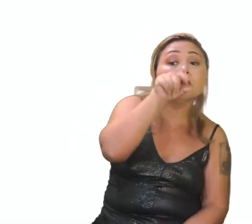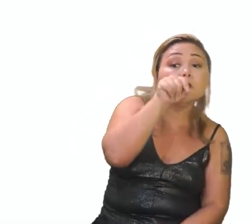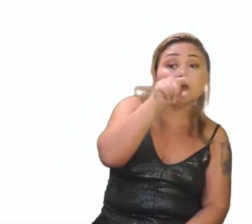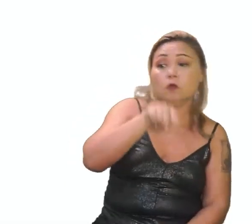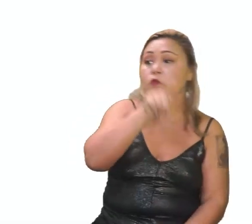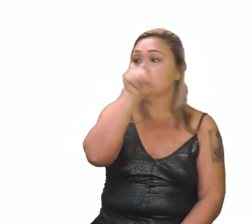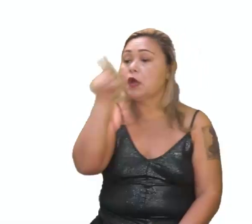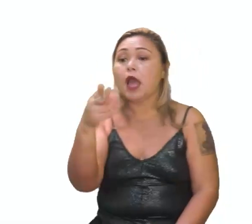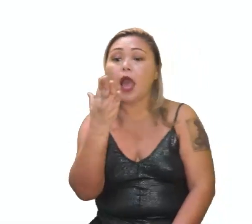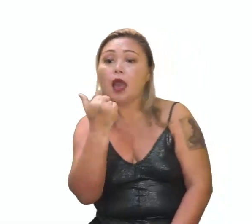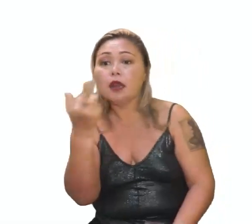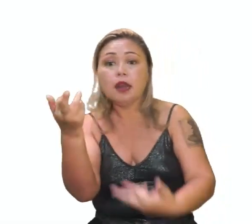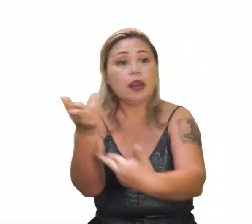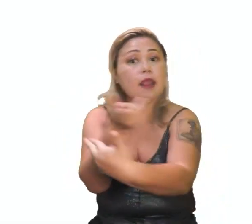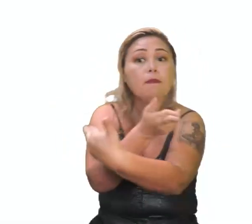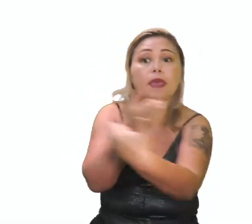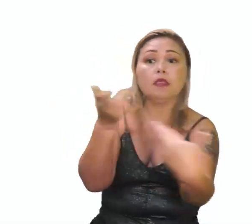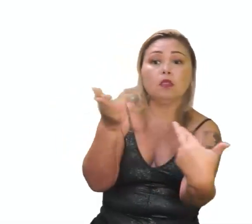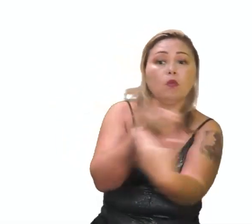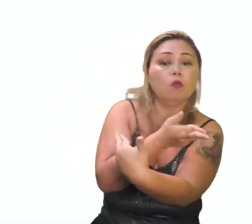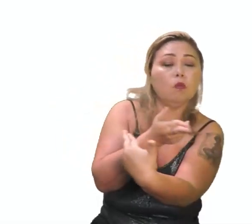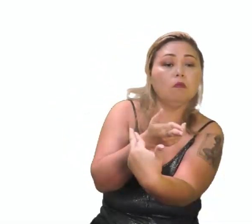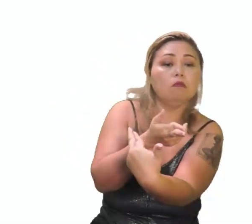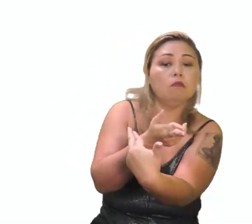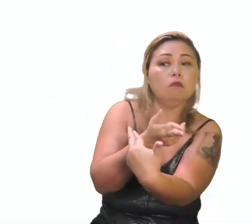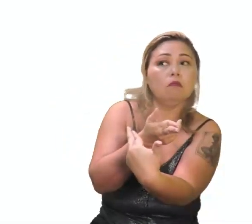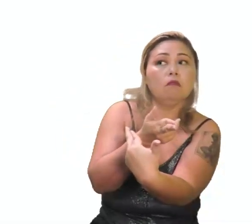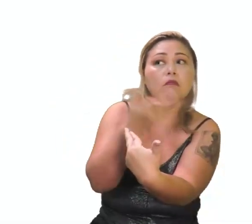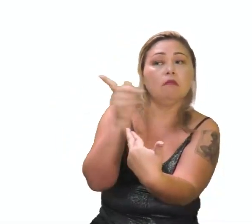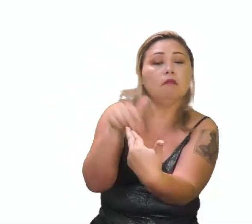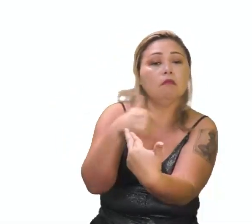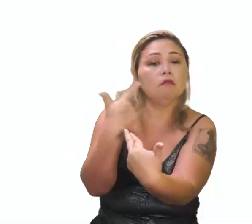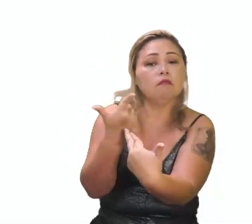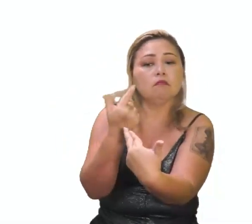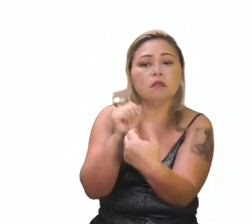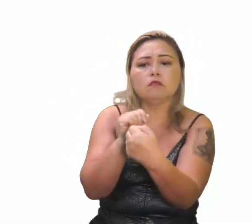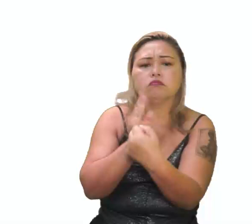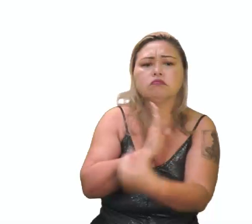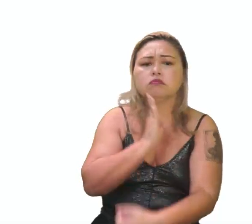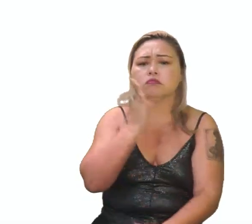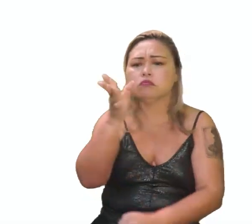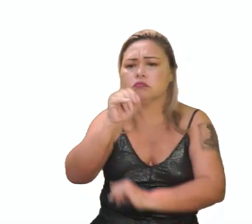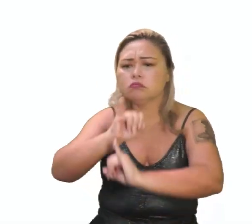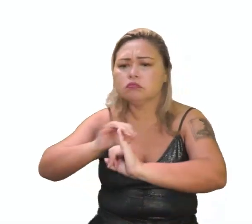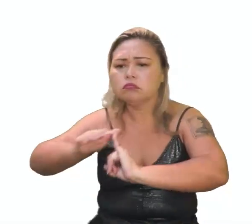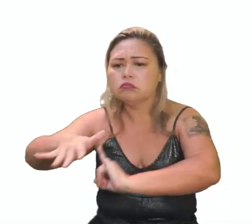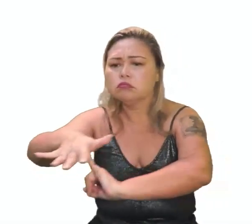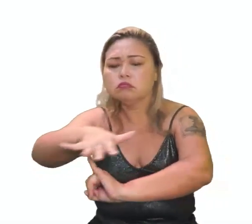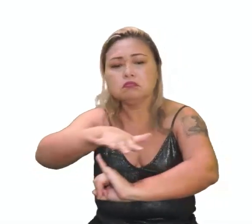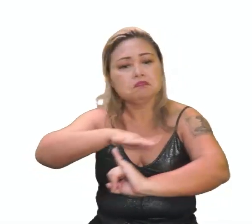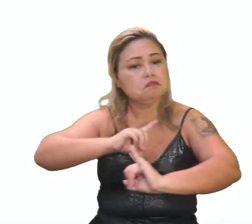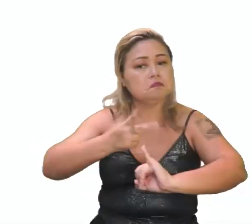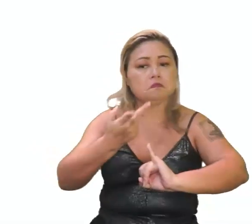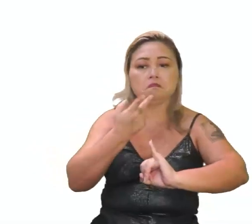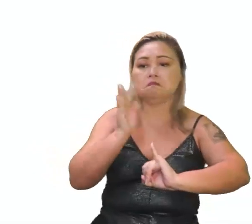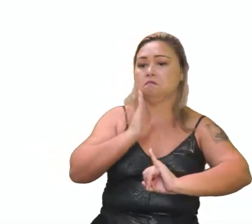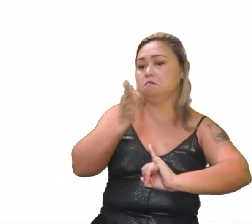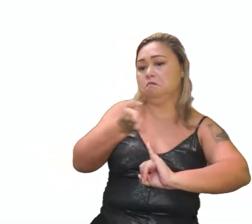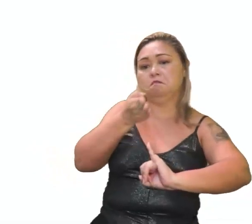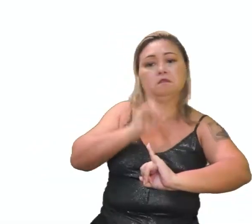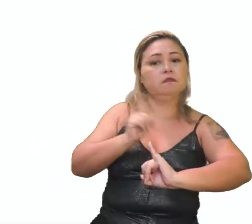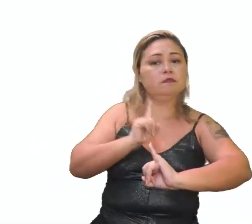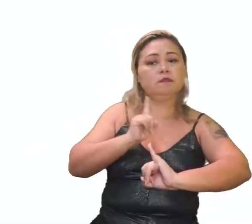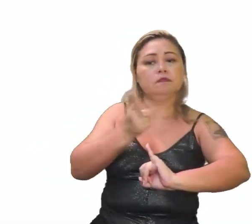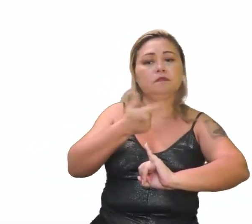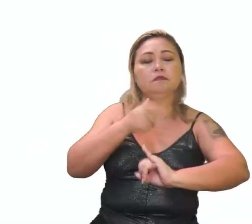com o tipo de alimento. Então, essa questão de deslocamento entre essas ilhas, a gente não está enfatizando